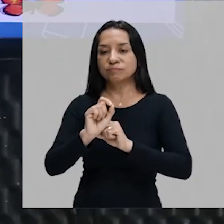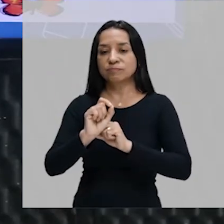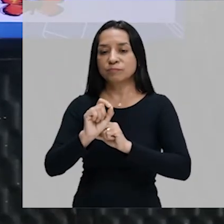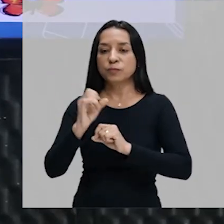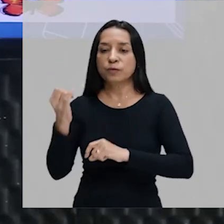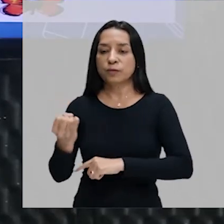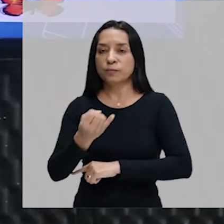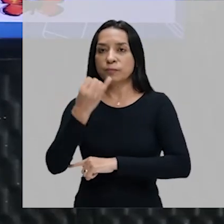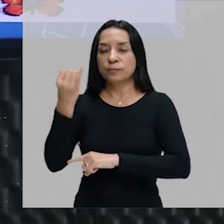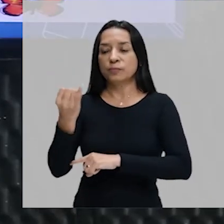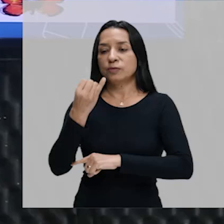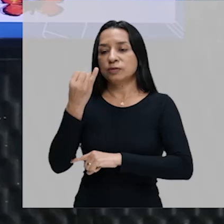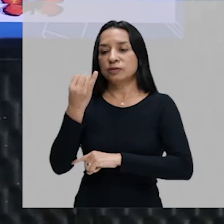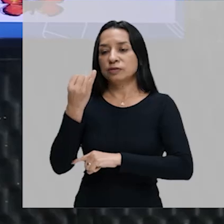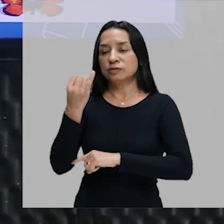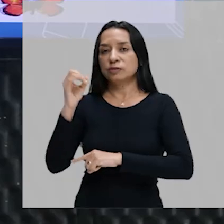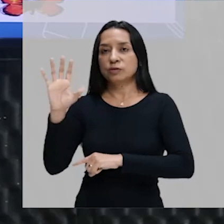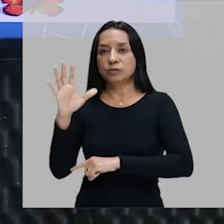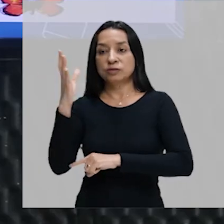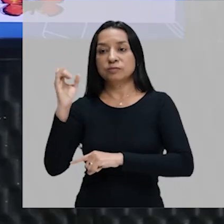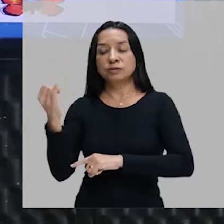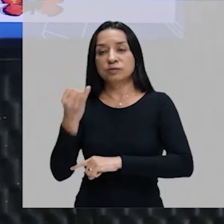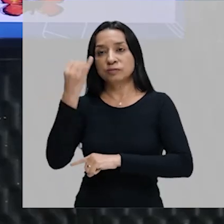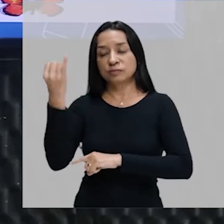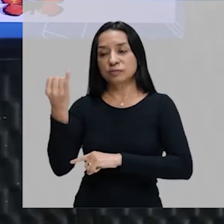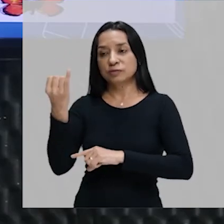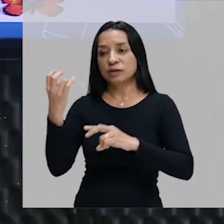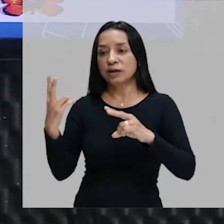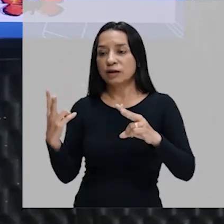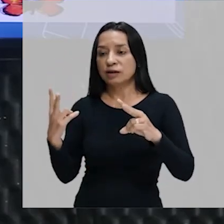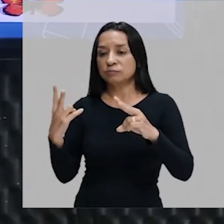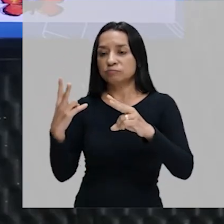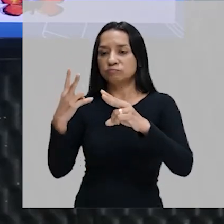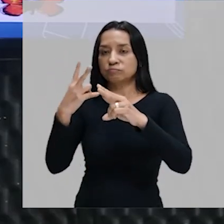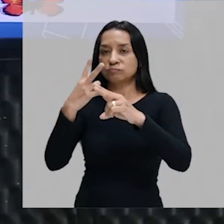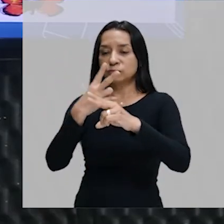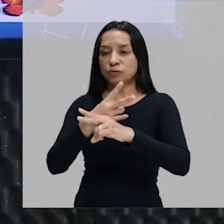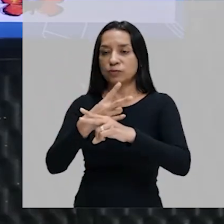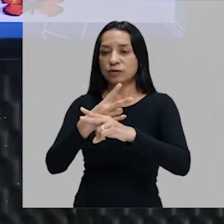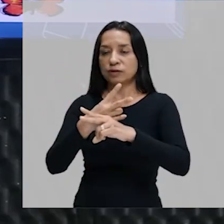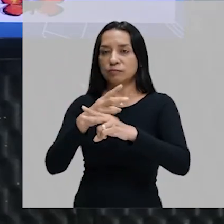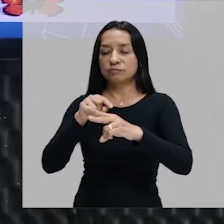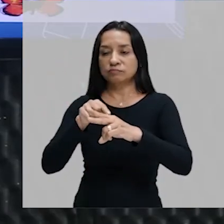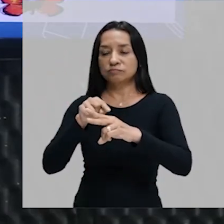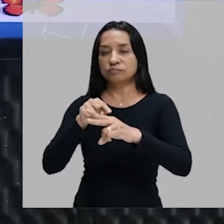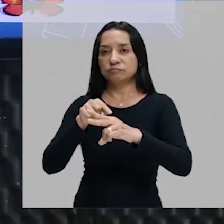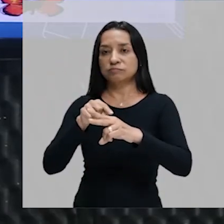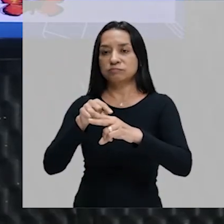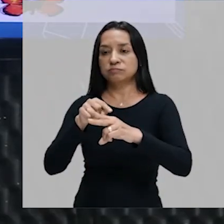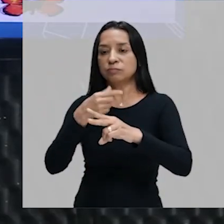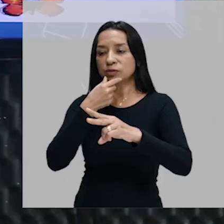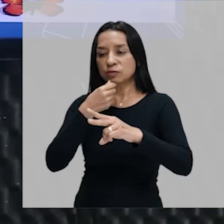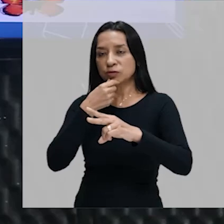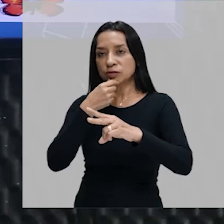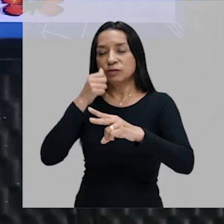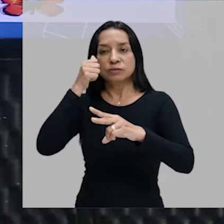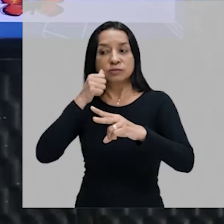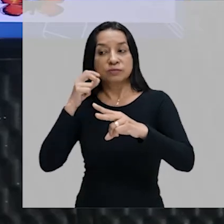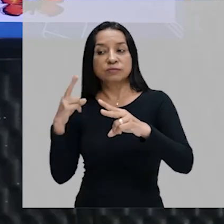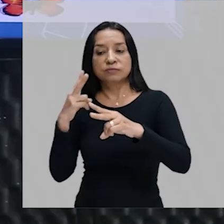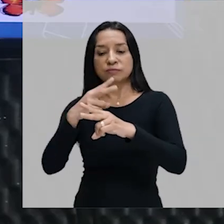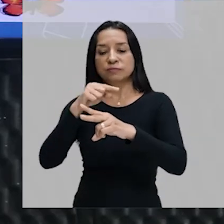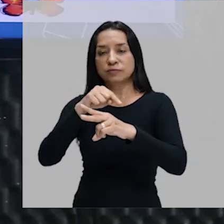muito importante, que é a troca de pedaços entre os cromossomos masculinos e femininos,